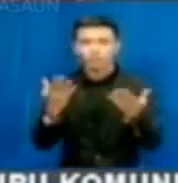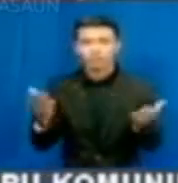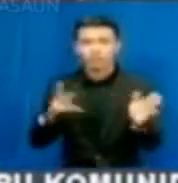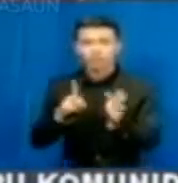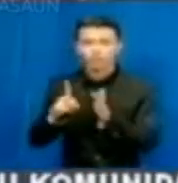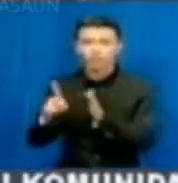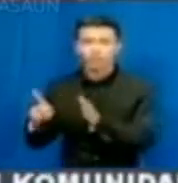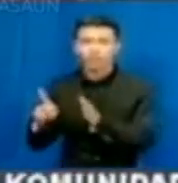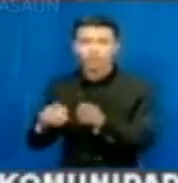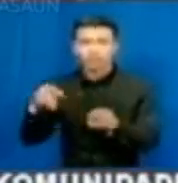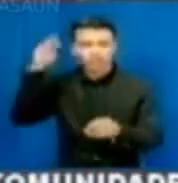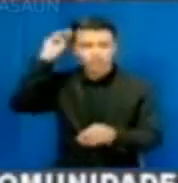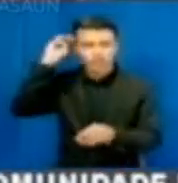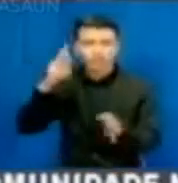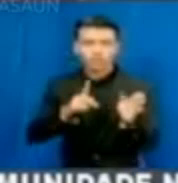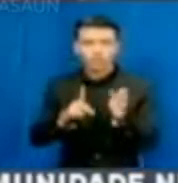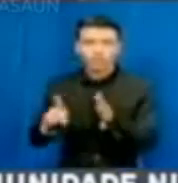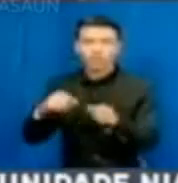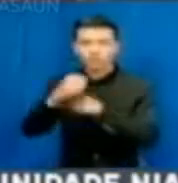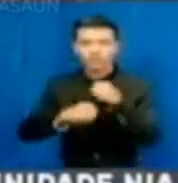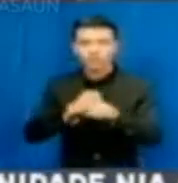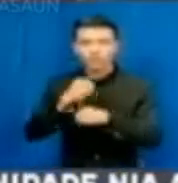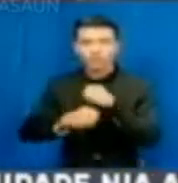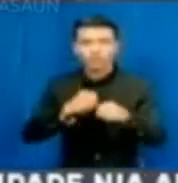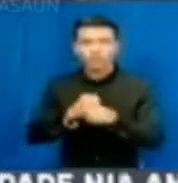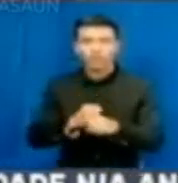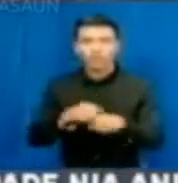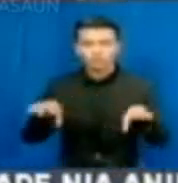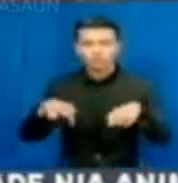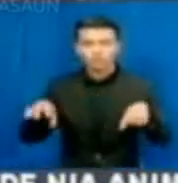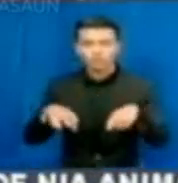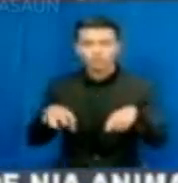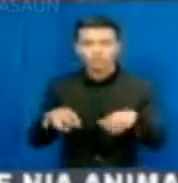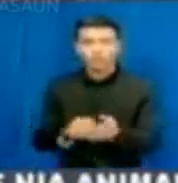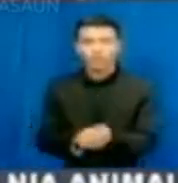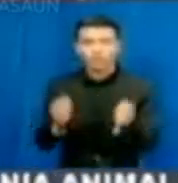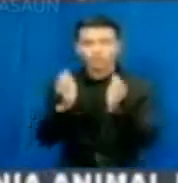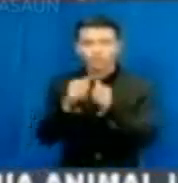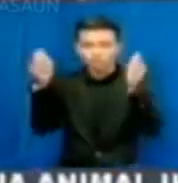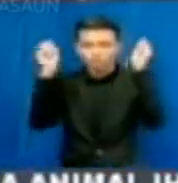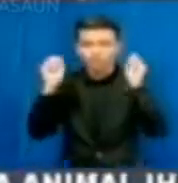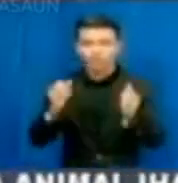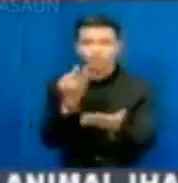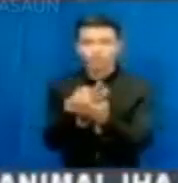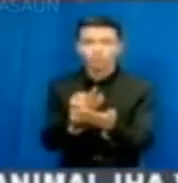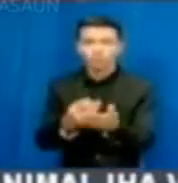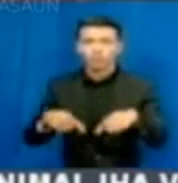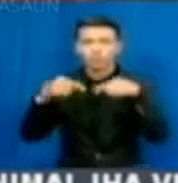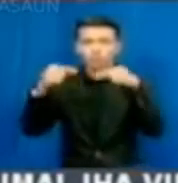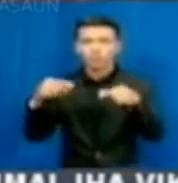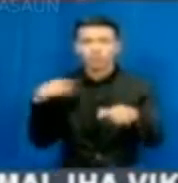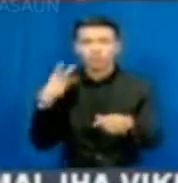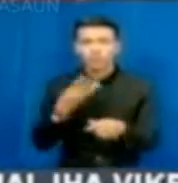plano gasto sira, nebe que tem ministério sira planeia alocada tinantina. Nomos sistema idane, no modelo orçamento idane, for dalam ba ita